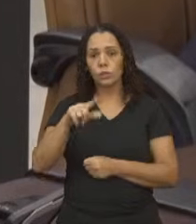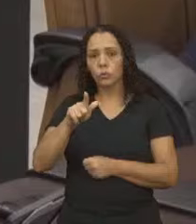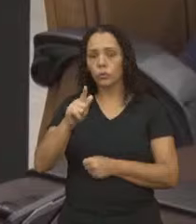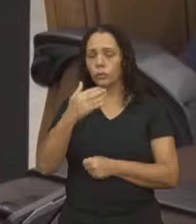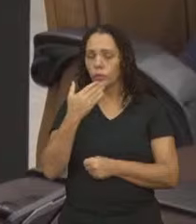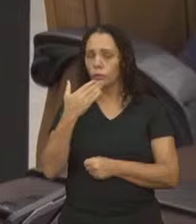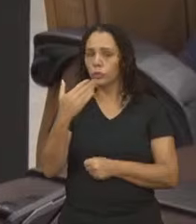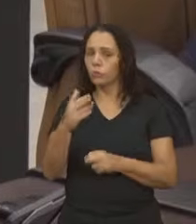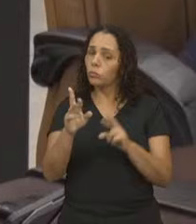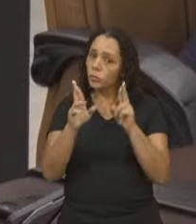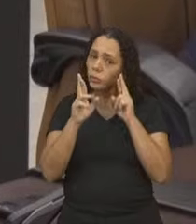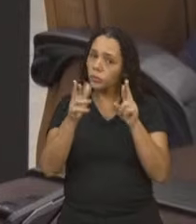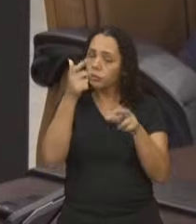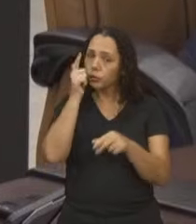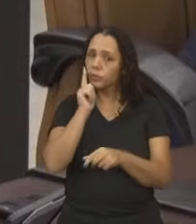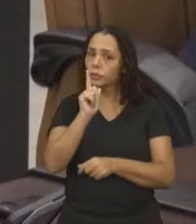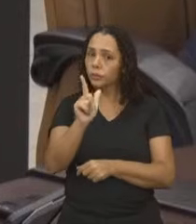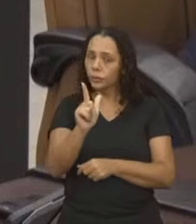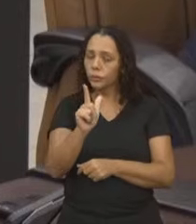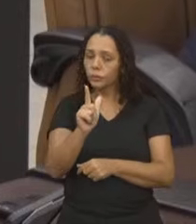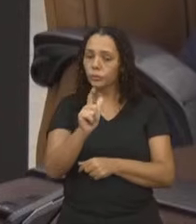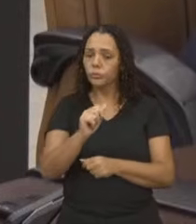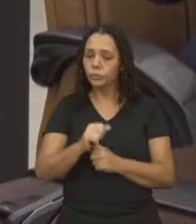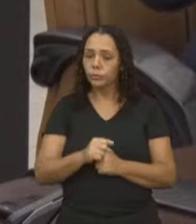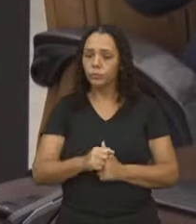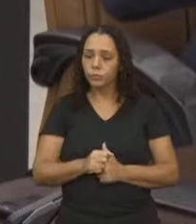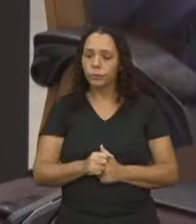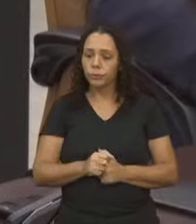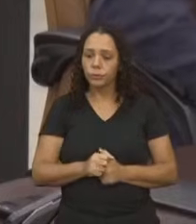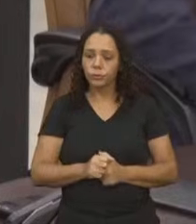Vamos torcer que dê certo aí, que a gente possa aí ter resultado.